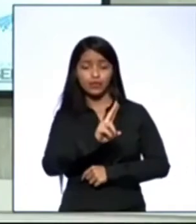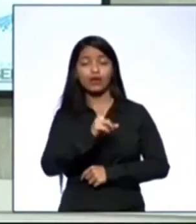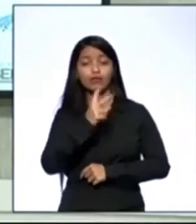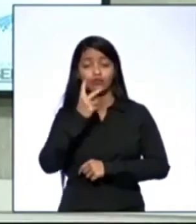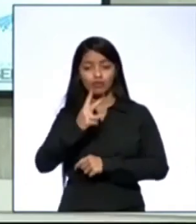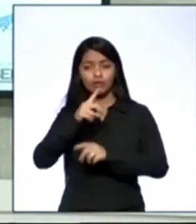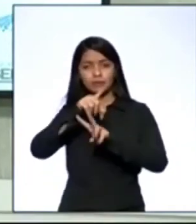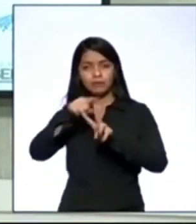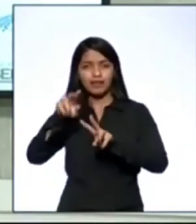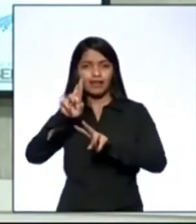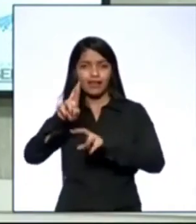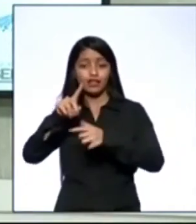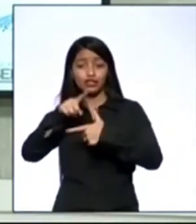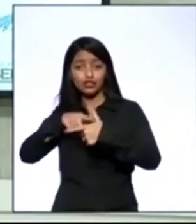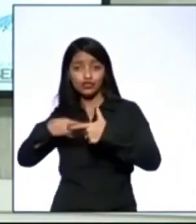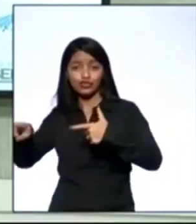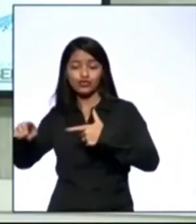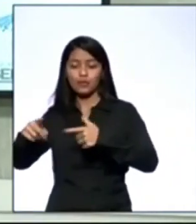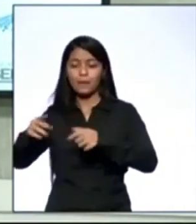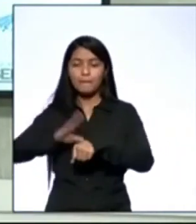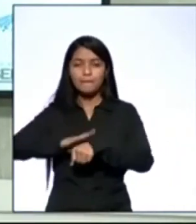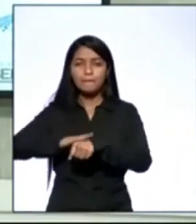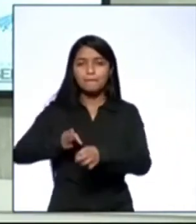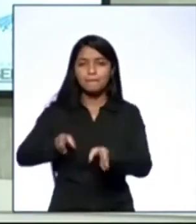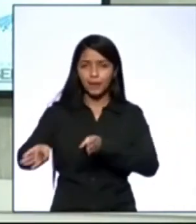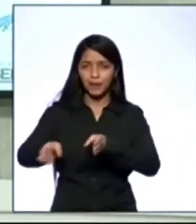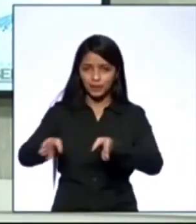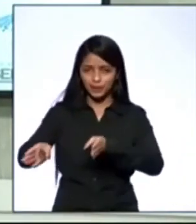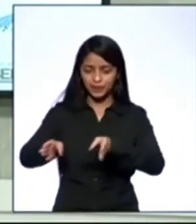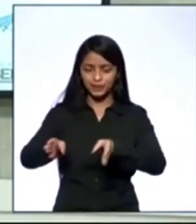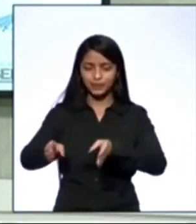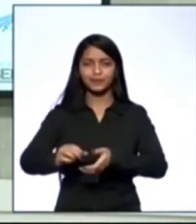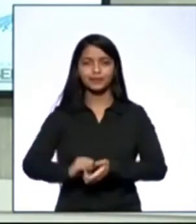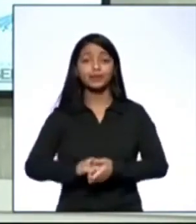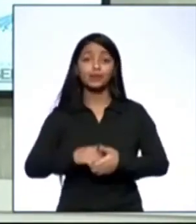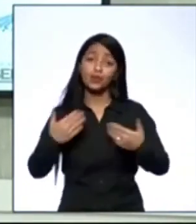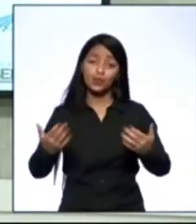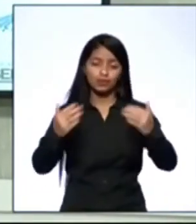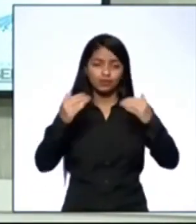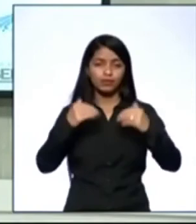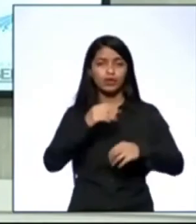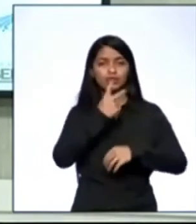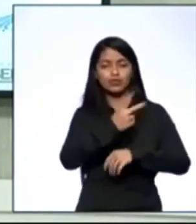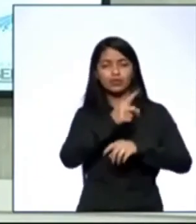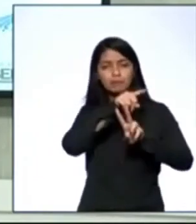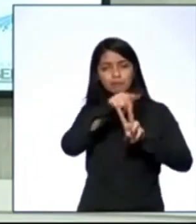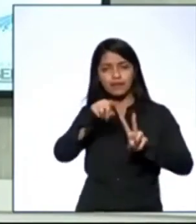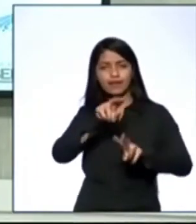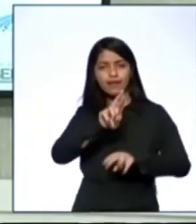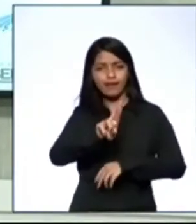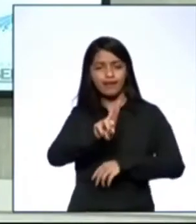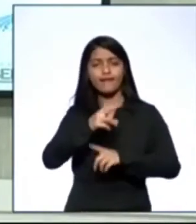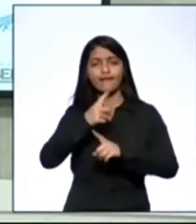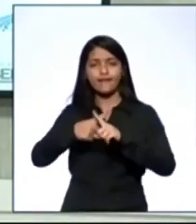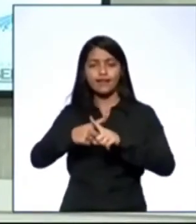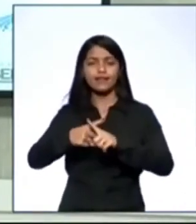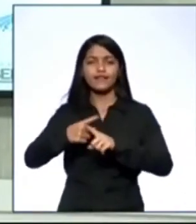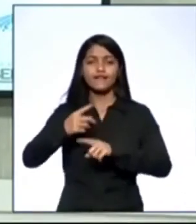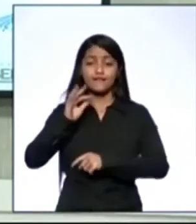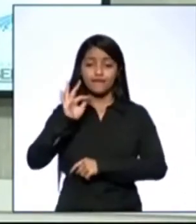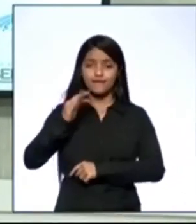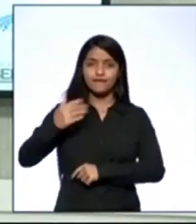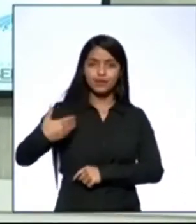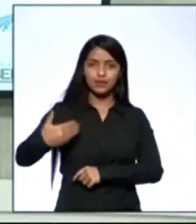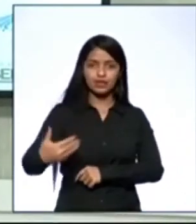dividido pelo período. Período é o tempo para dar uma volta. Ou 2πr vezes a frequência, que é o inverso do período.